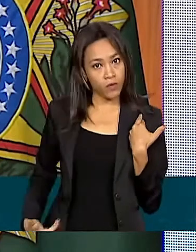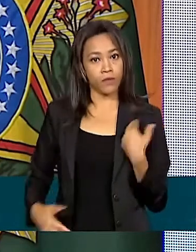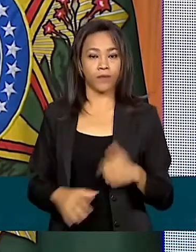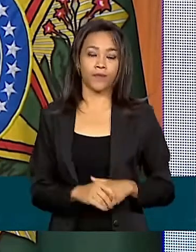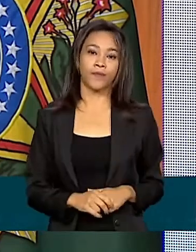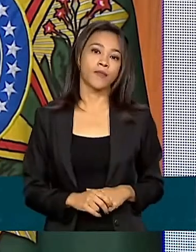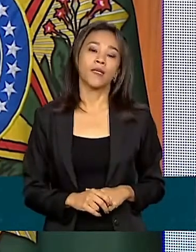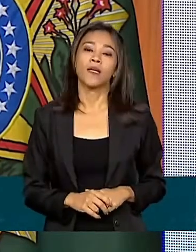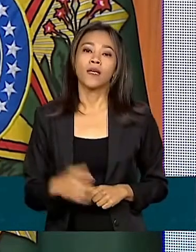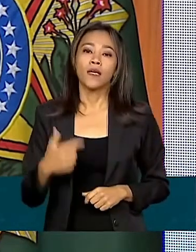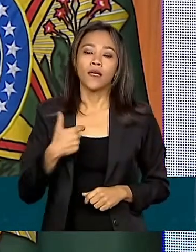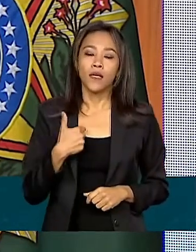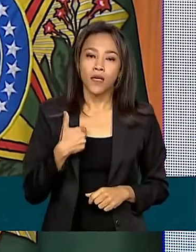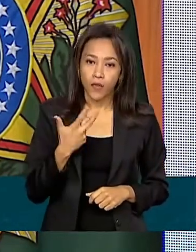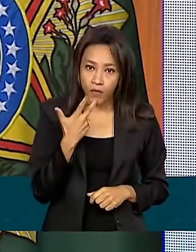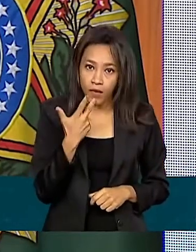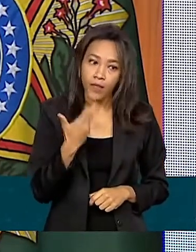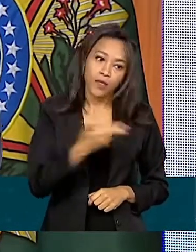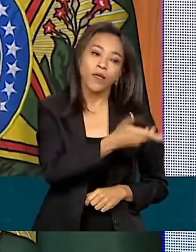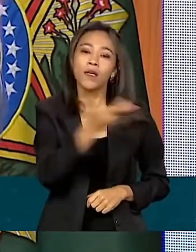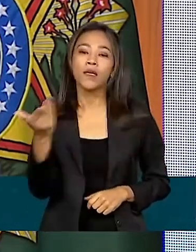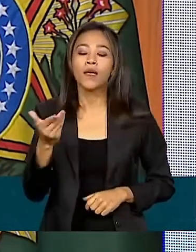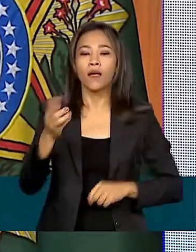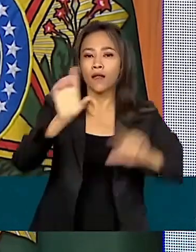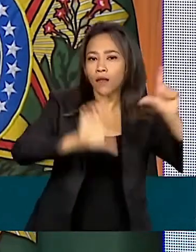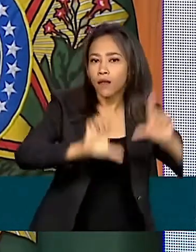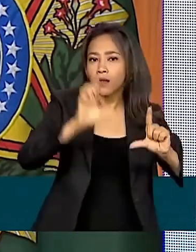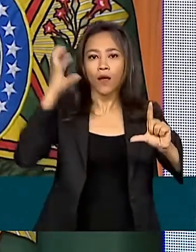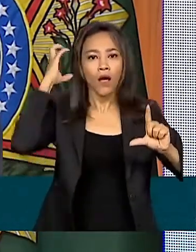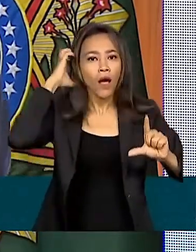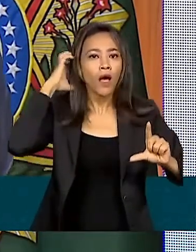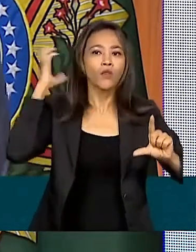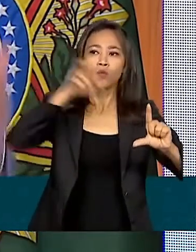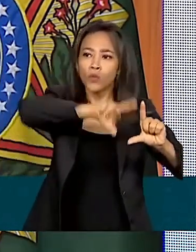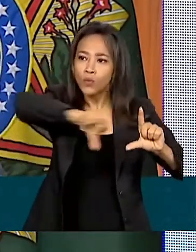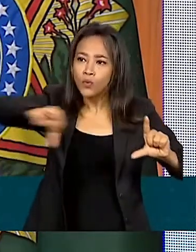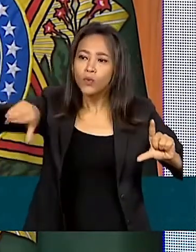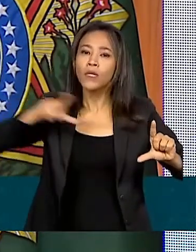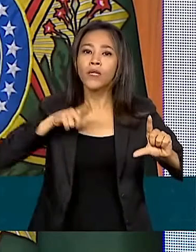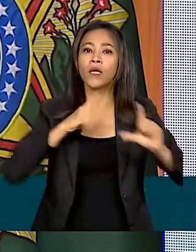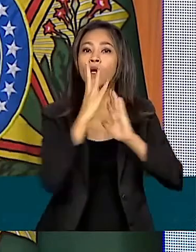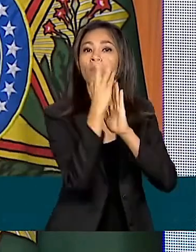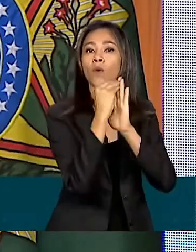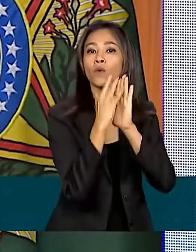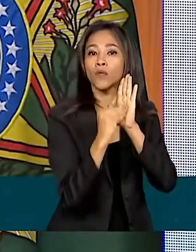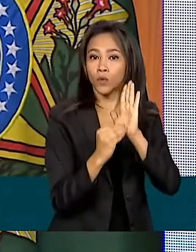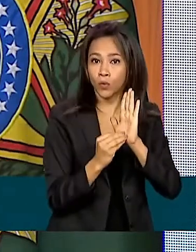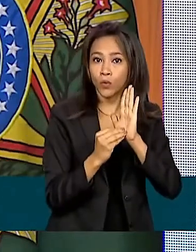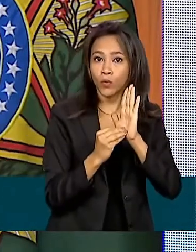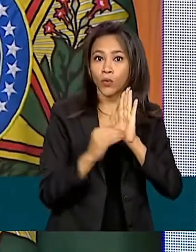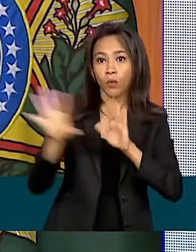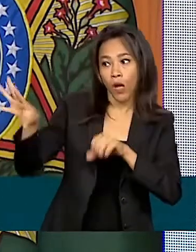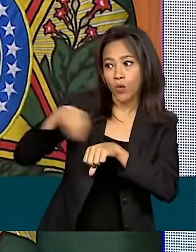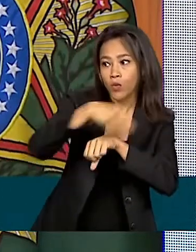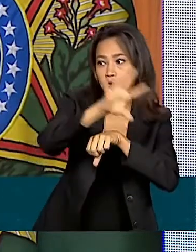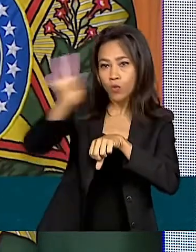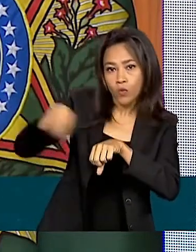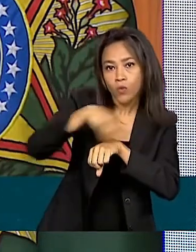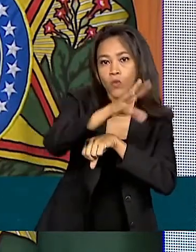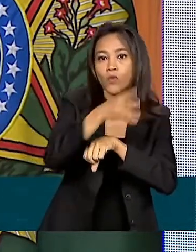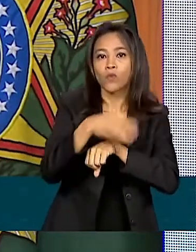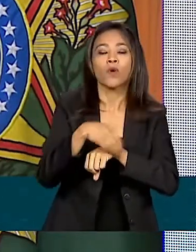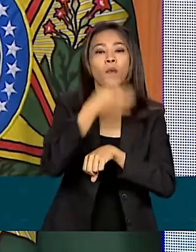eu diria que a imprensa voltou a ter assunto voltou a ter conteúdo para poder comentar